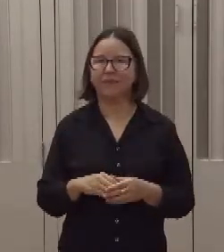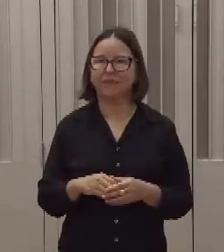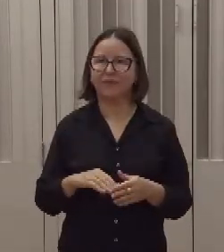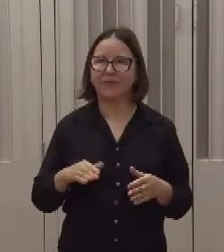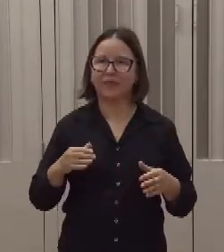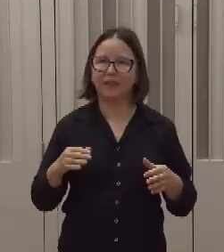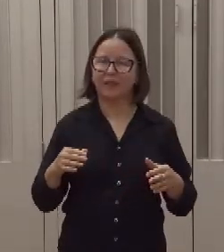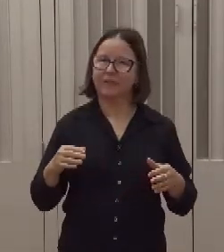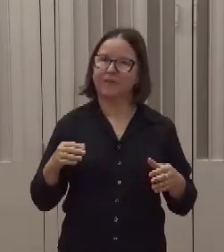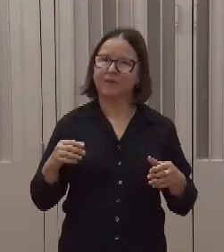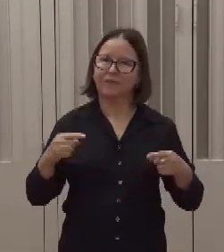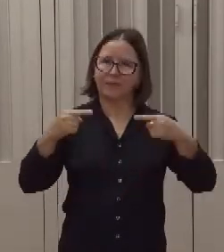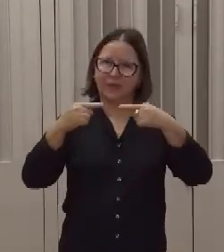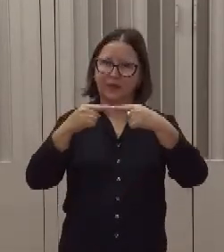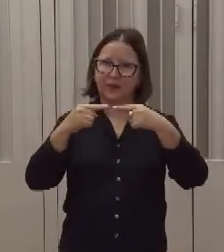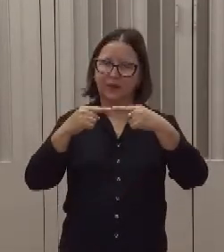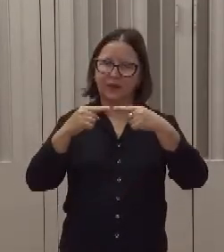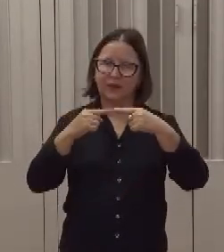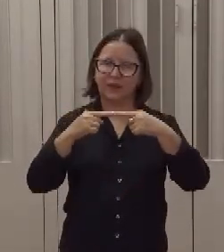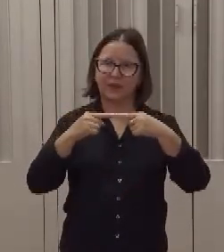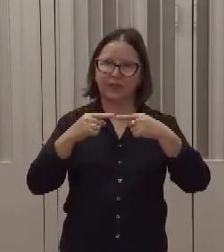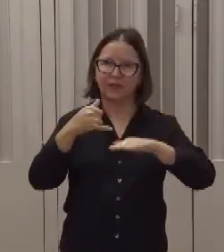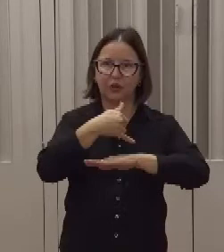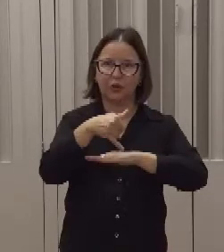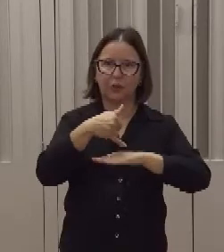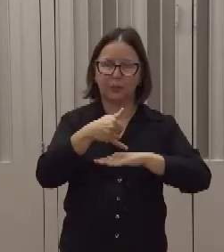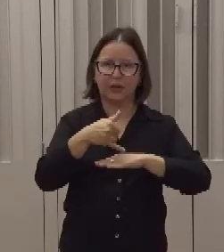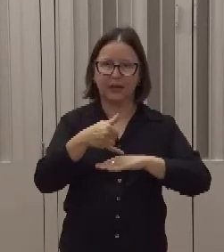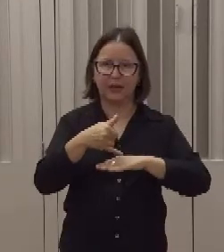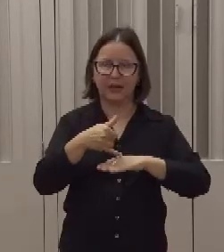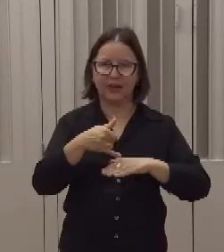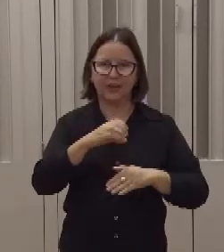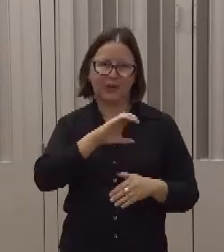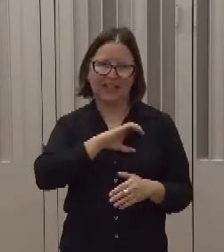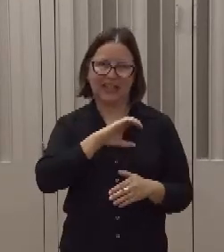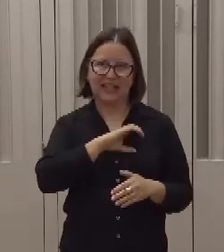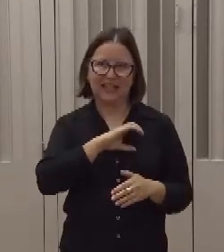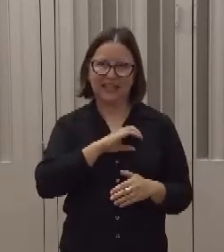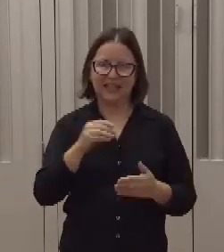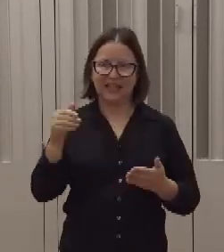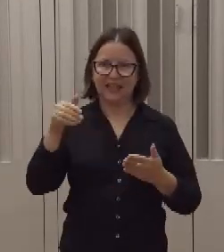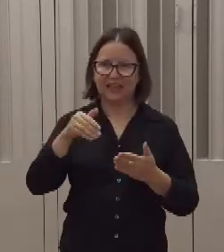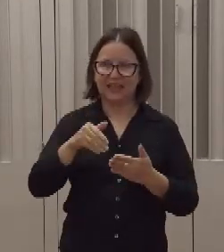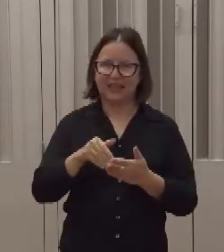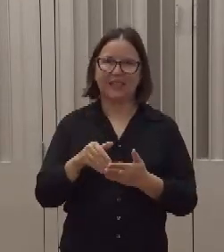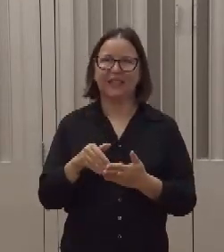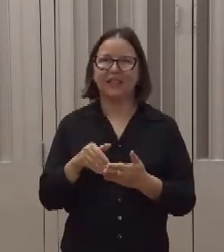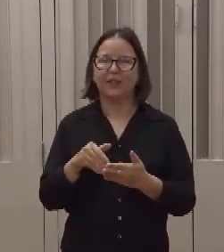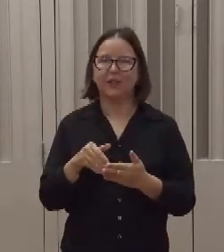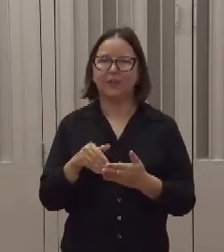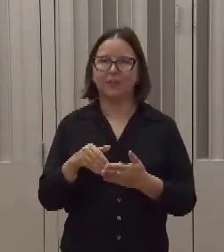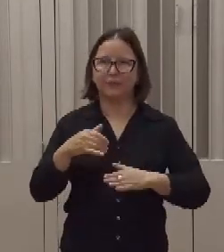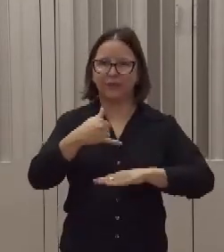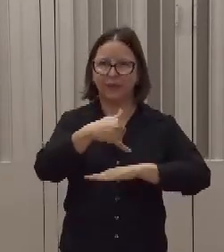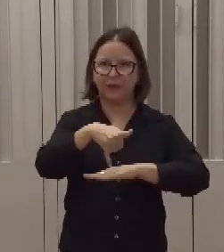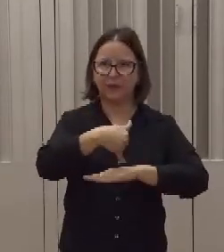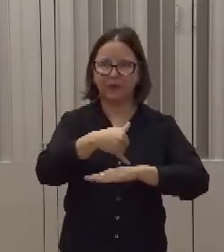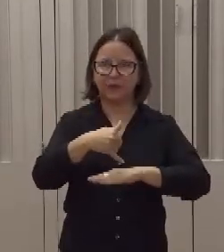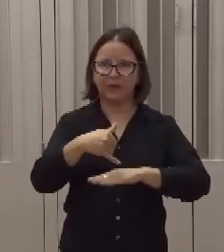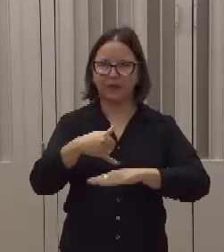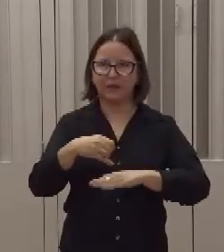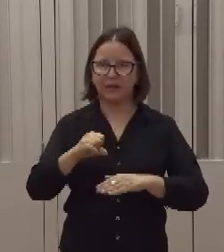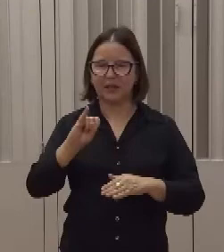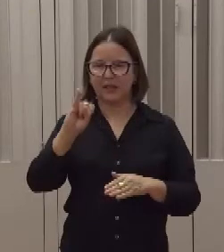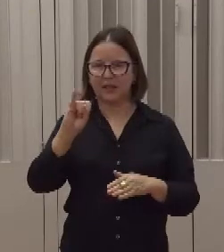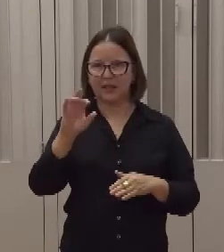de Terra Nova, que é uma ilha do Canadá, até Valentia, que é uma ilha na Irlanda, do